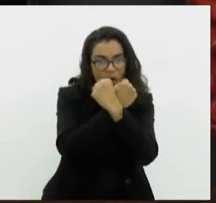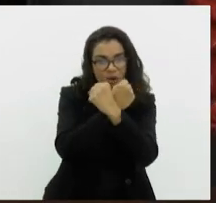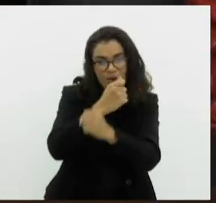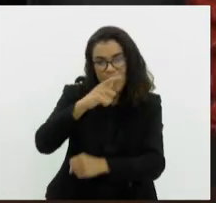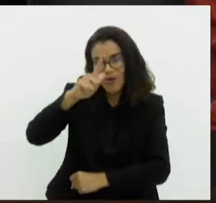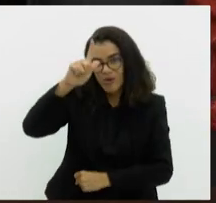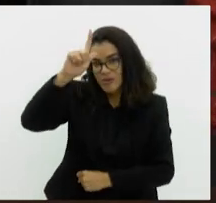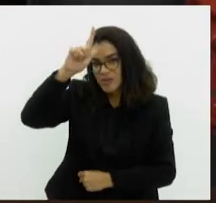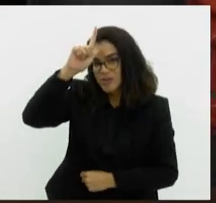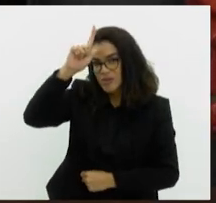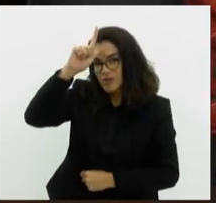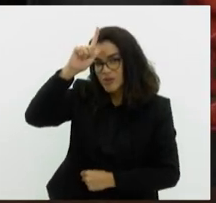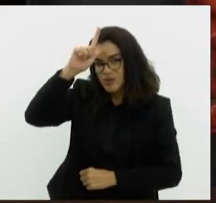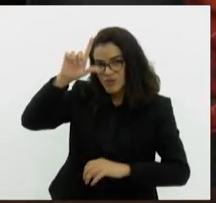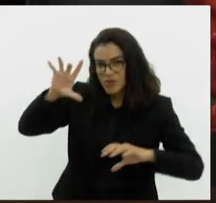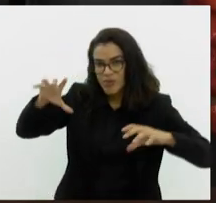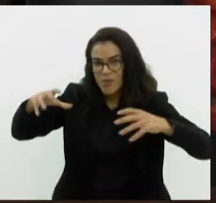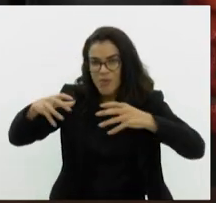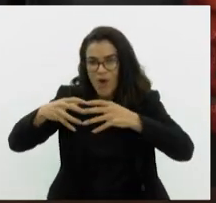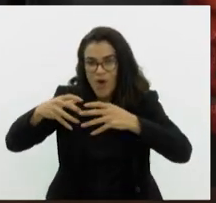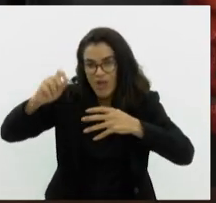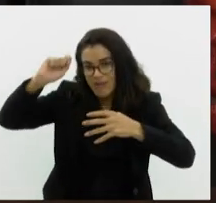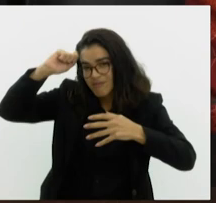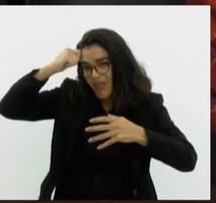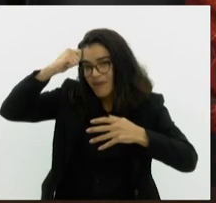apenas nós, o povo negro? Não.